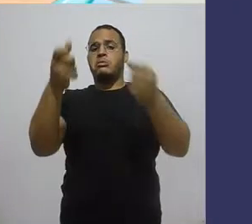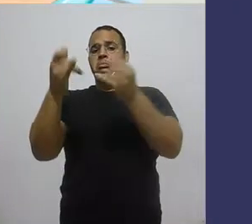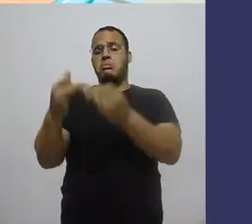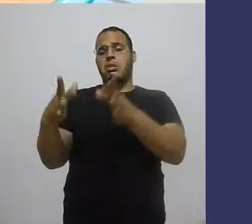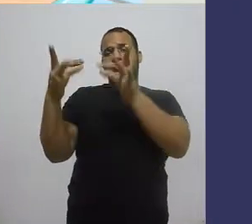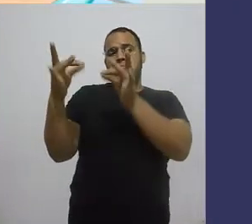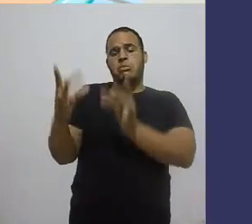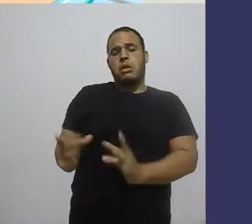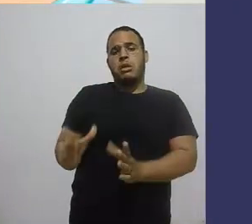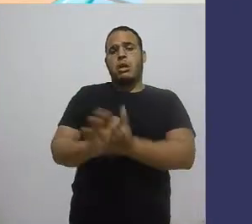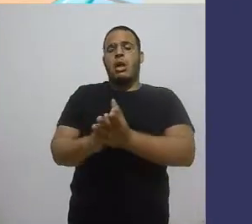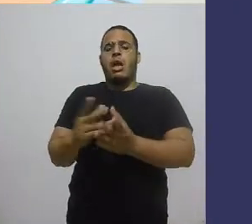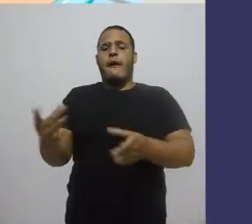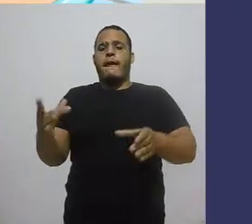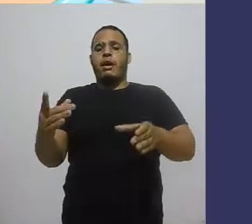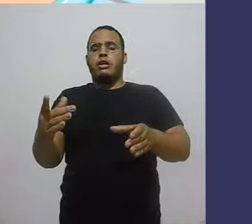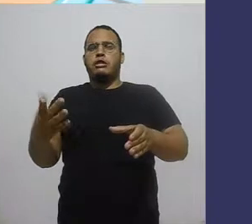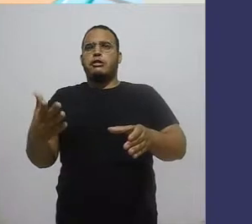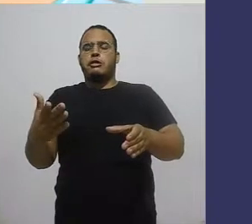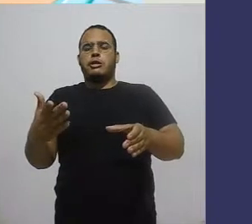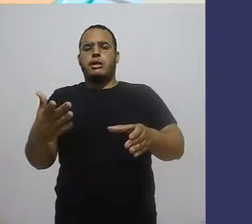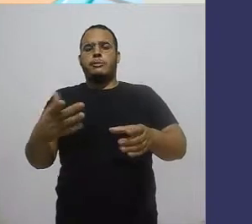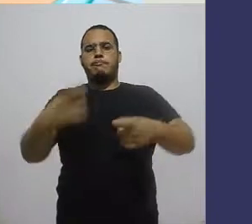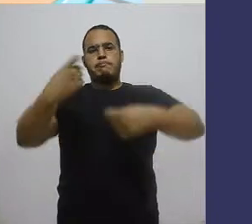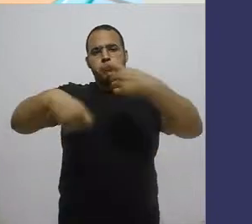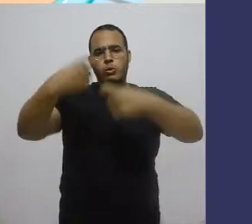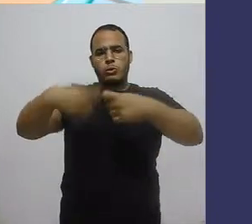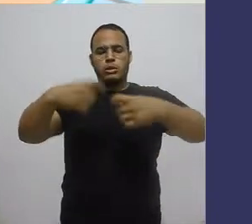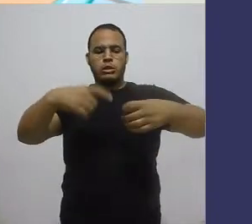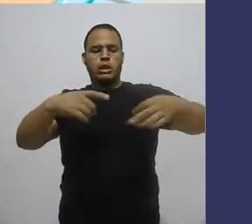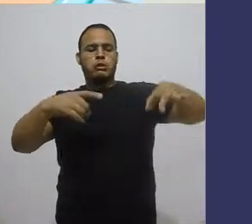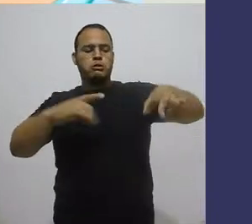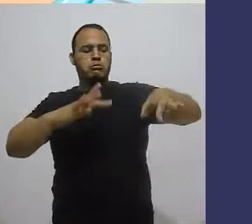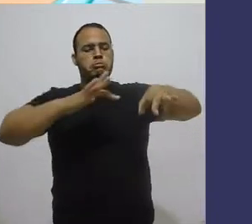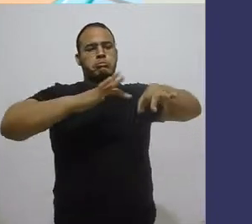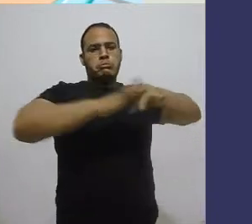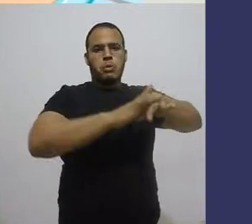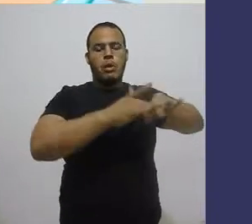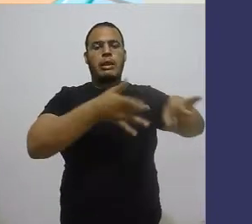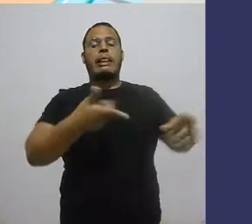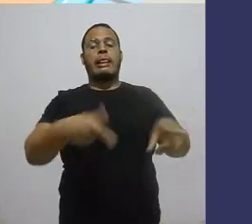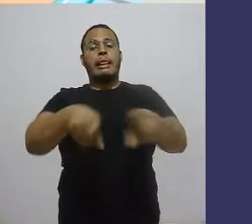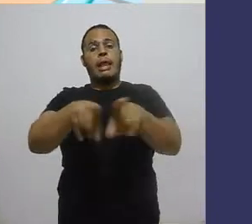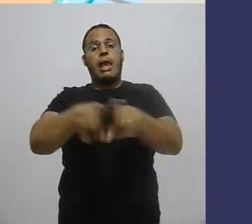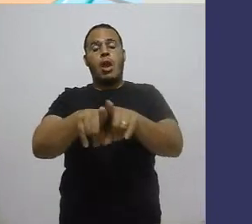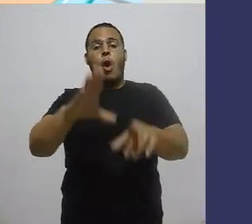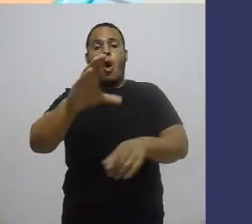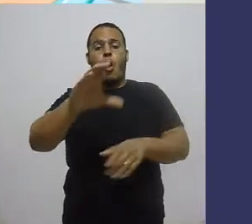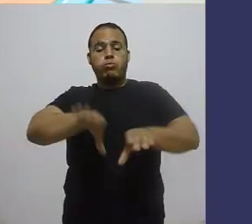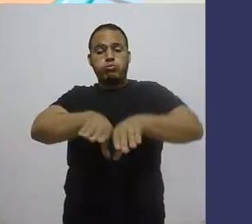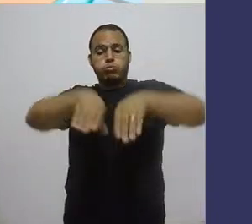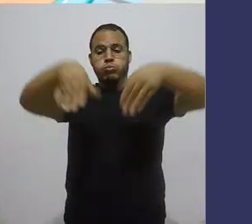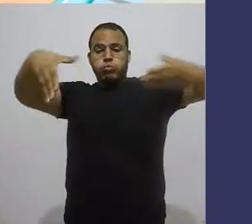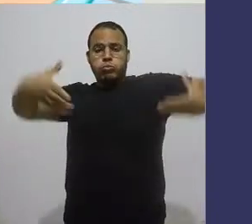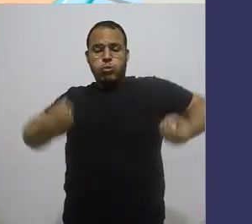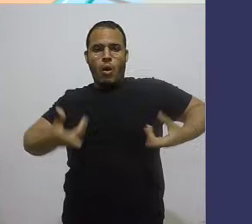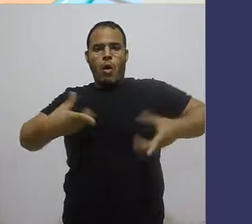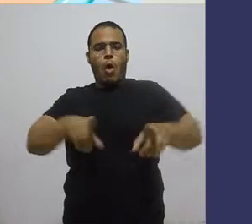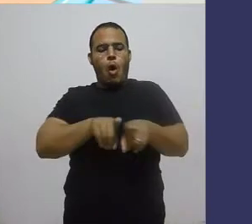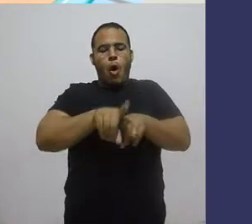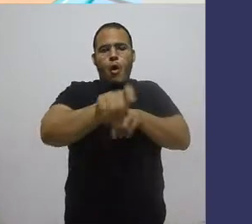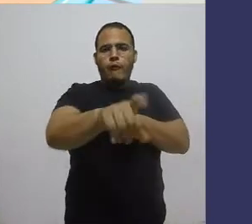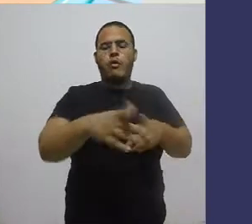a fecundação, que é justamente a junção do espermatozoide e do óvulo, eles se juntam e formam uma célula